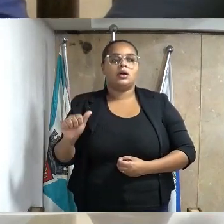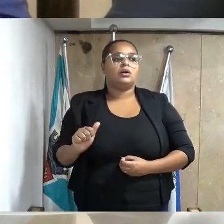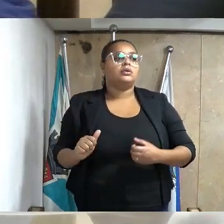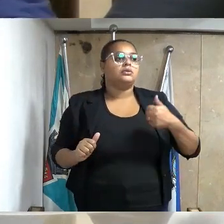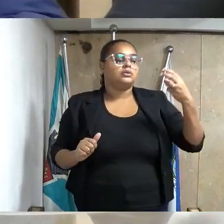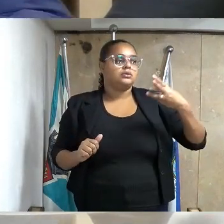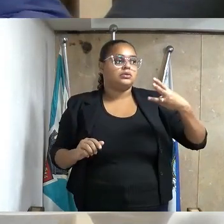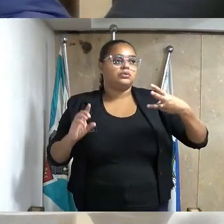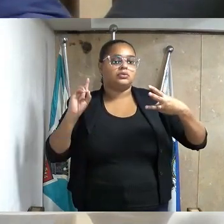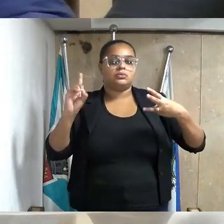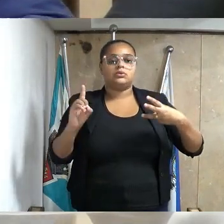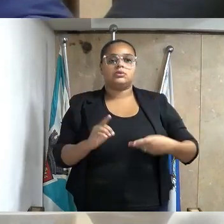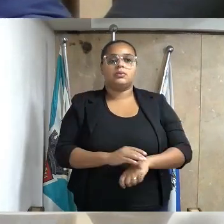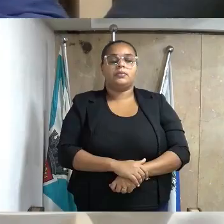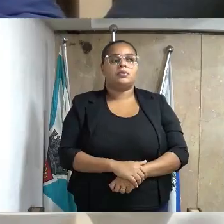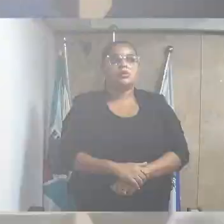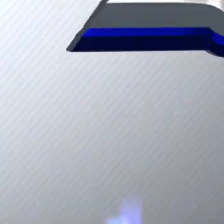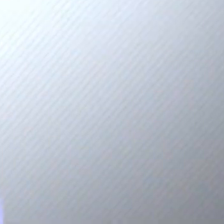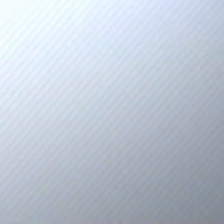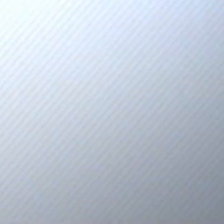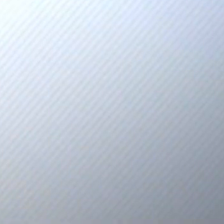município.